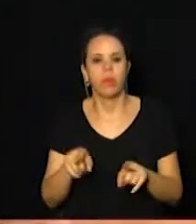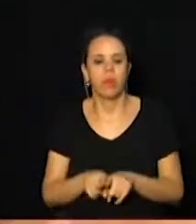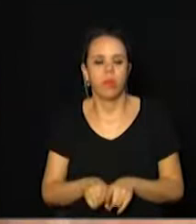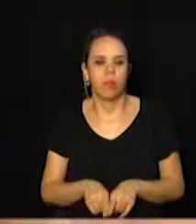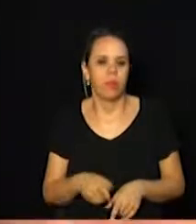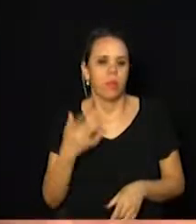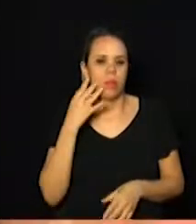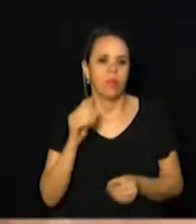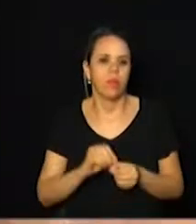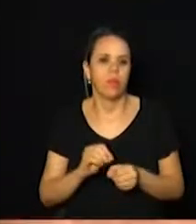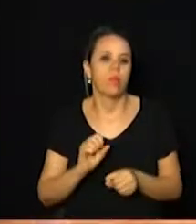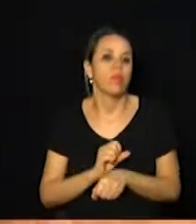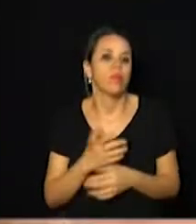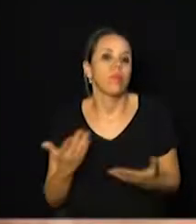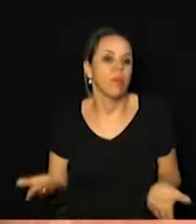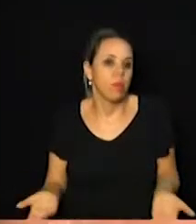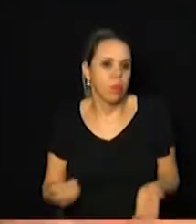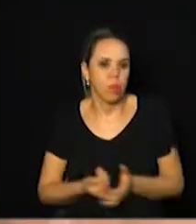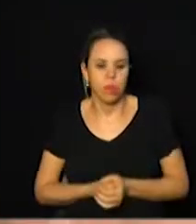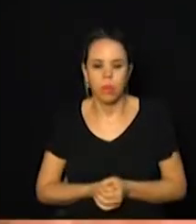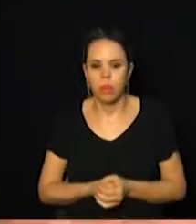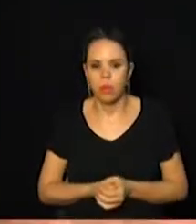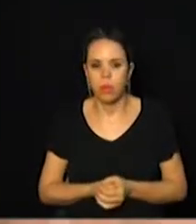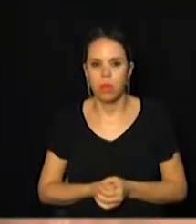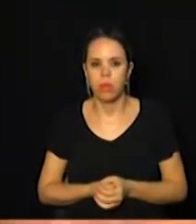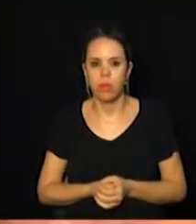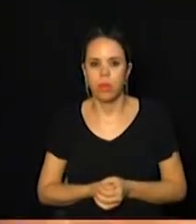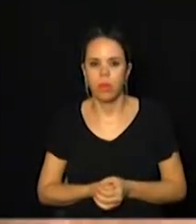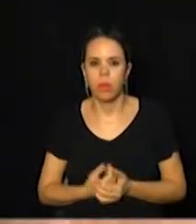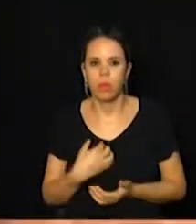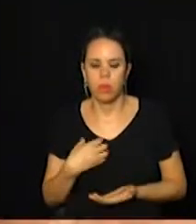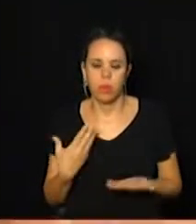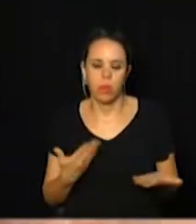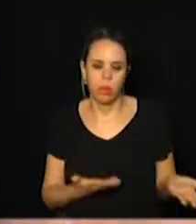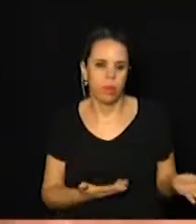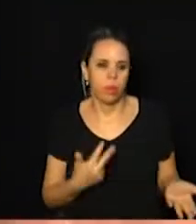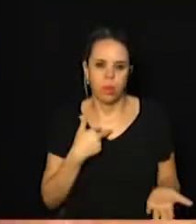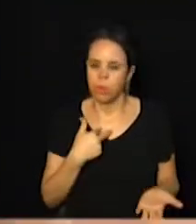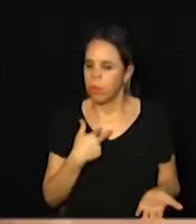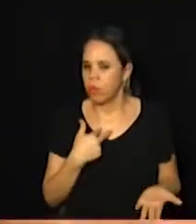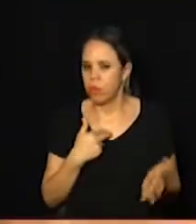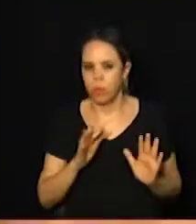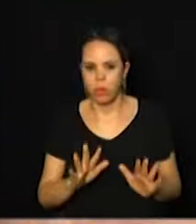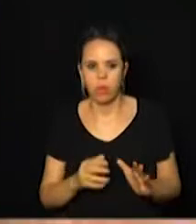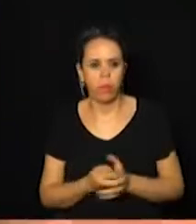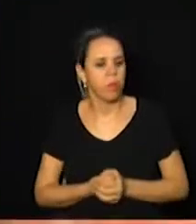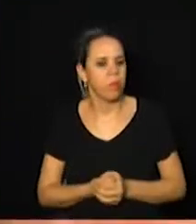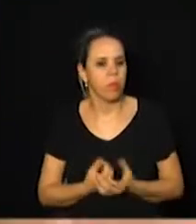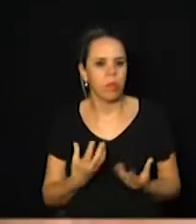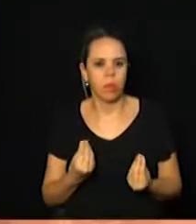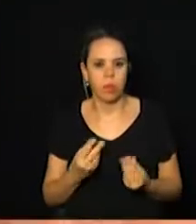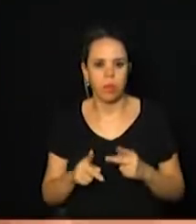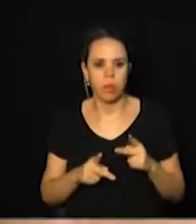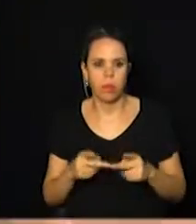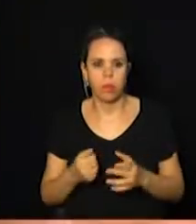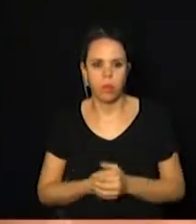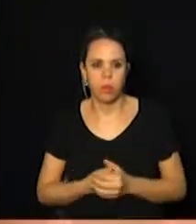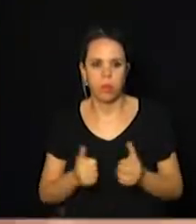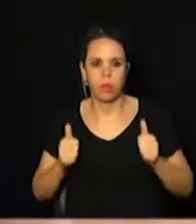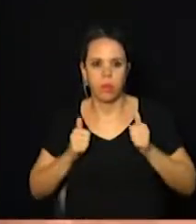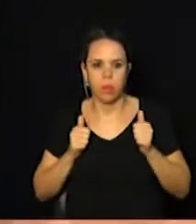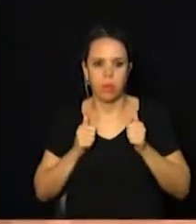mas não sabemos não vai parar e dessa forma dá mais muita gente